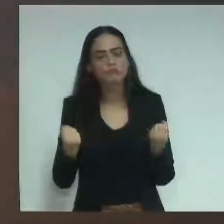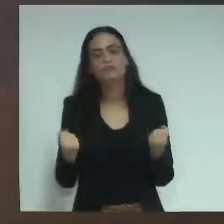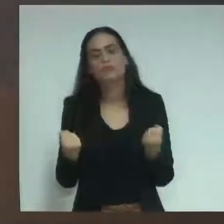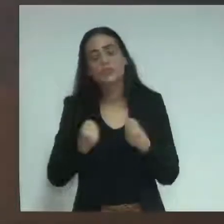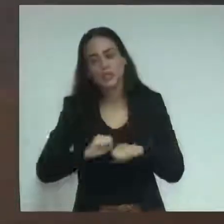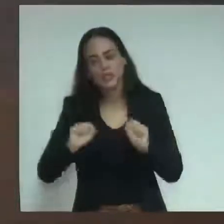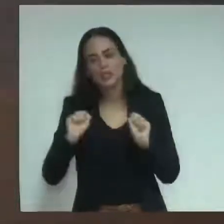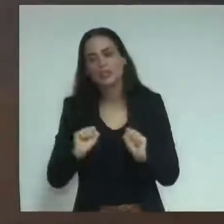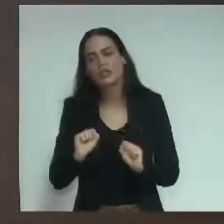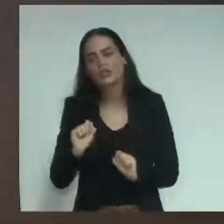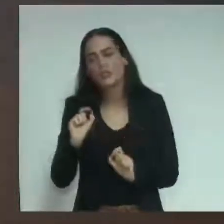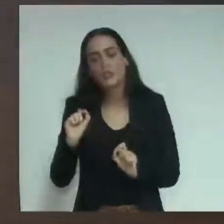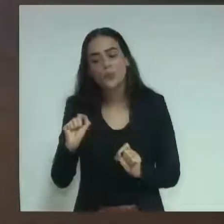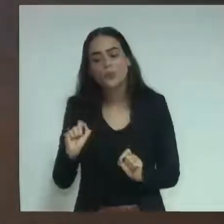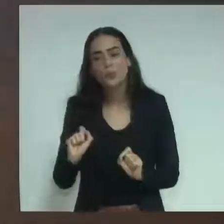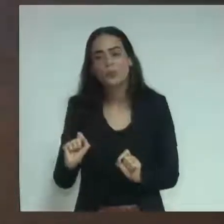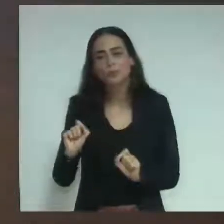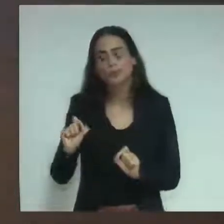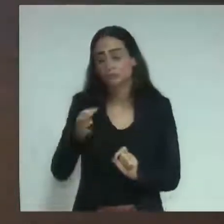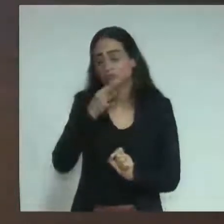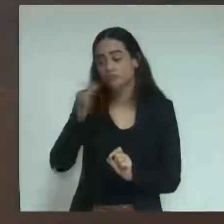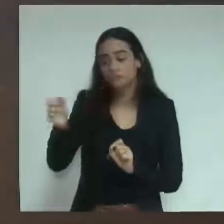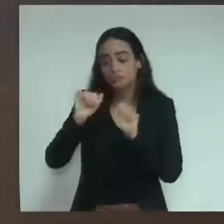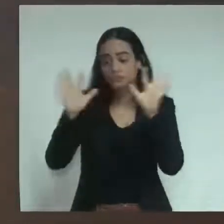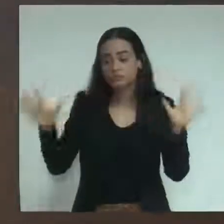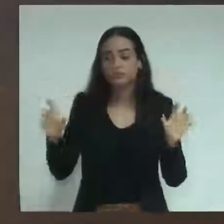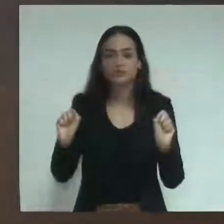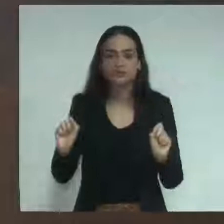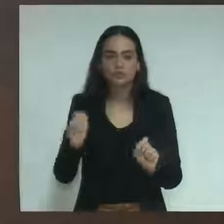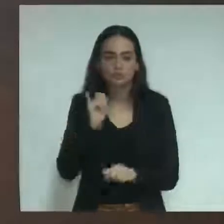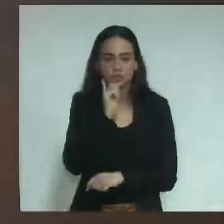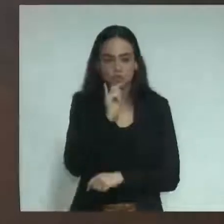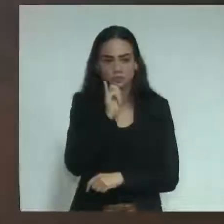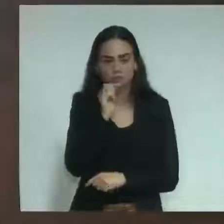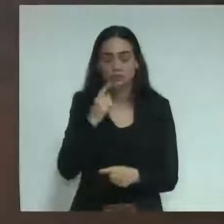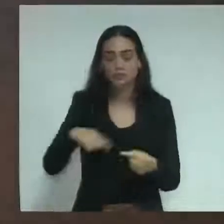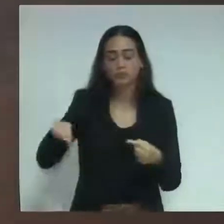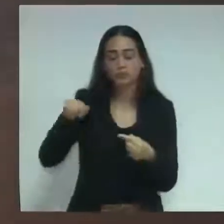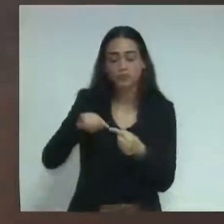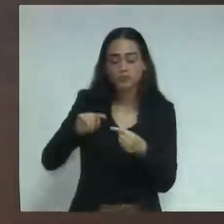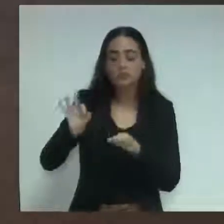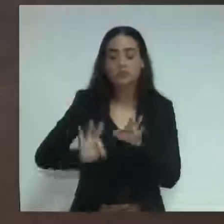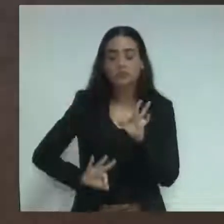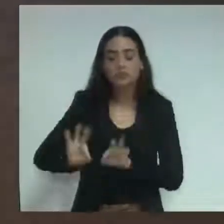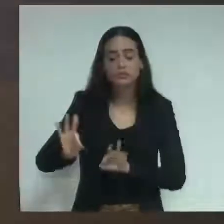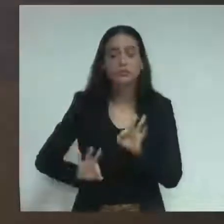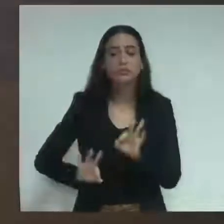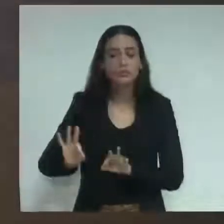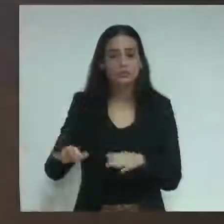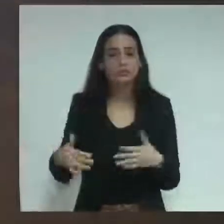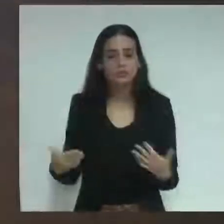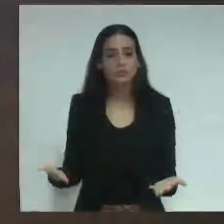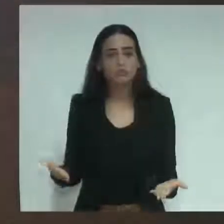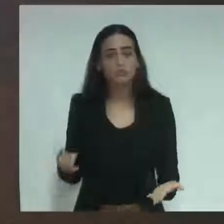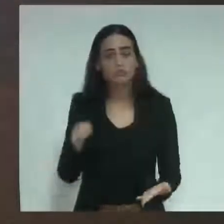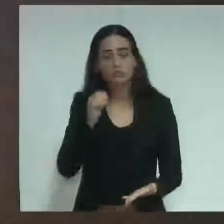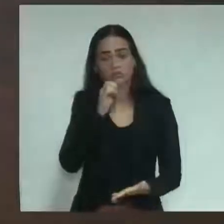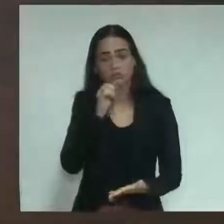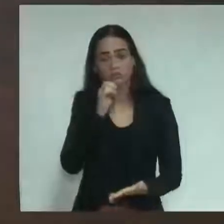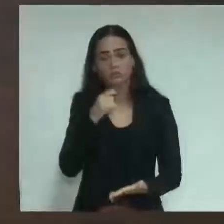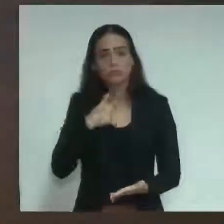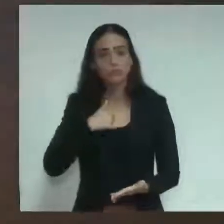deixa de fazer o principal. Minha sugestão é muito clara. Se tivesse, por exemplo, uma meta e um objetivo, um resultado, fala assim, olha, eu,